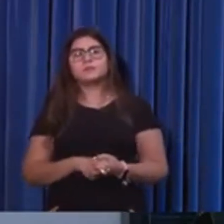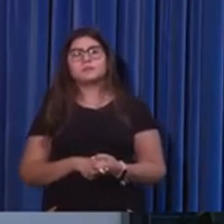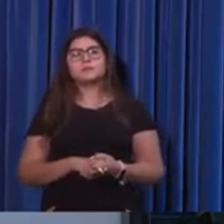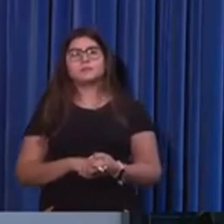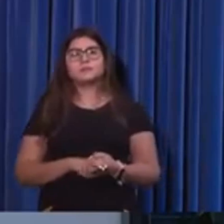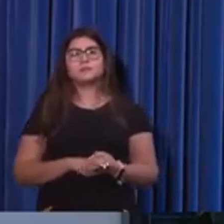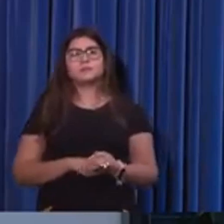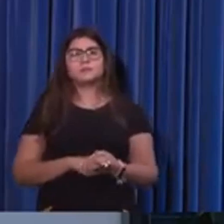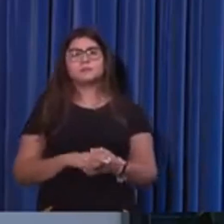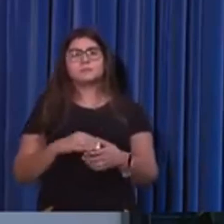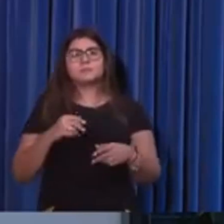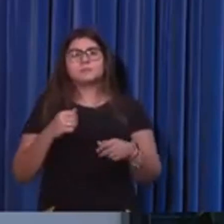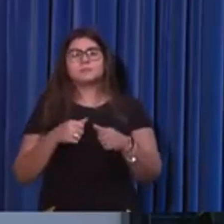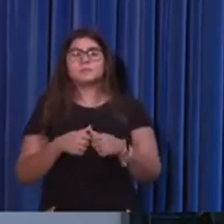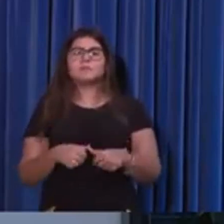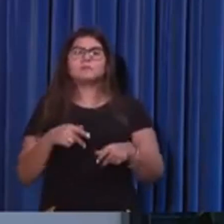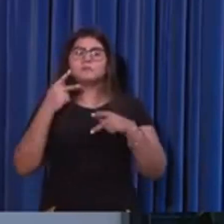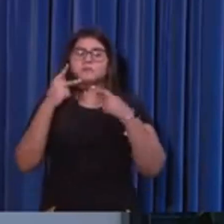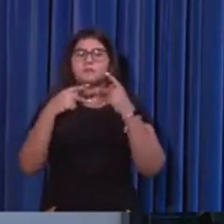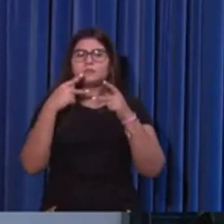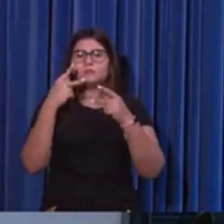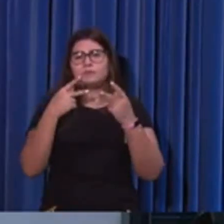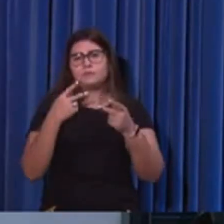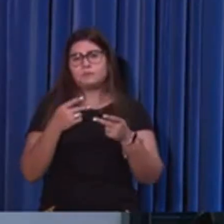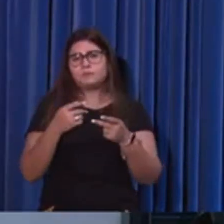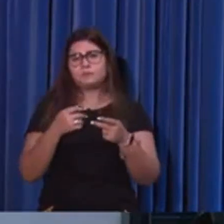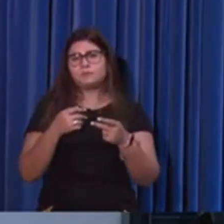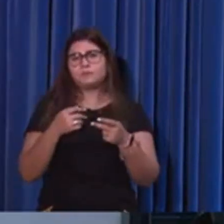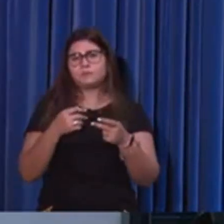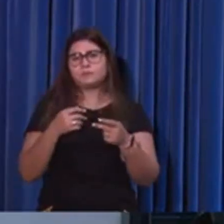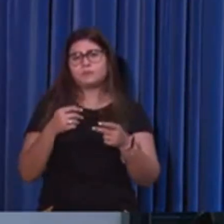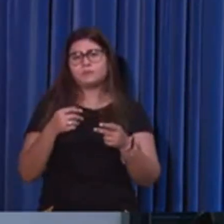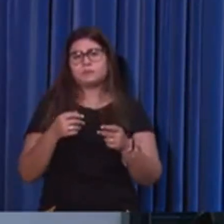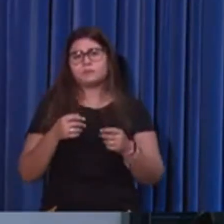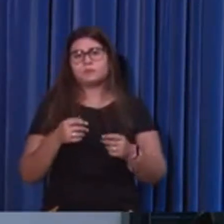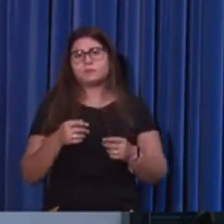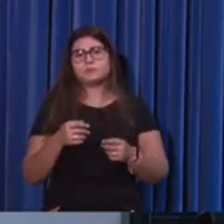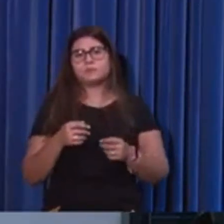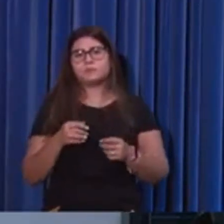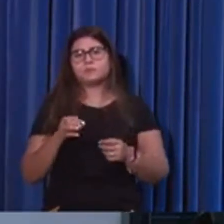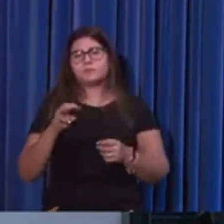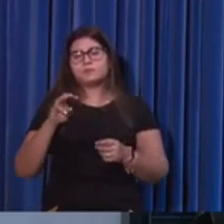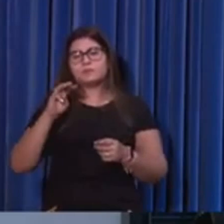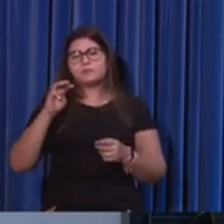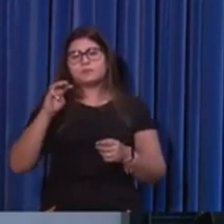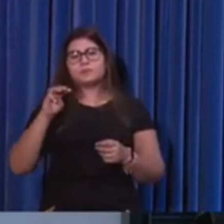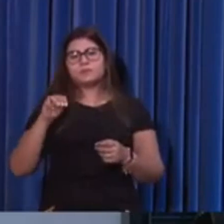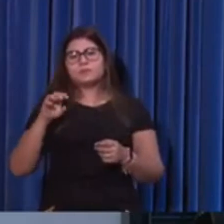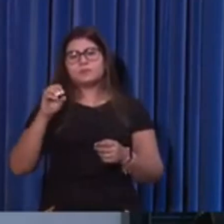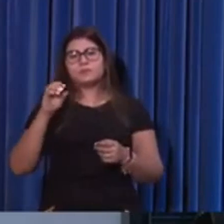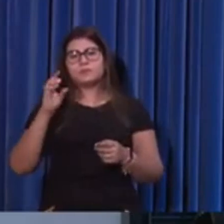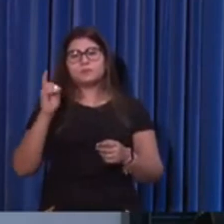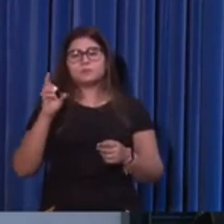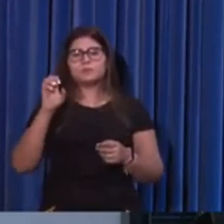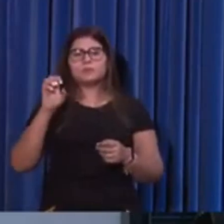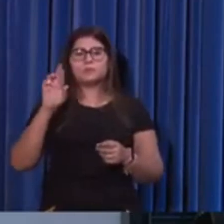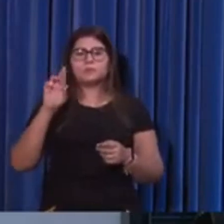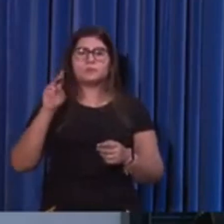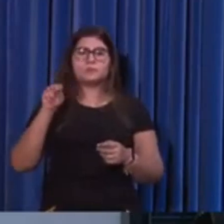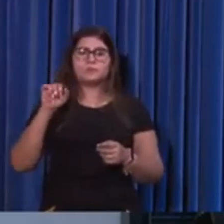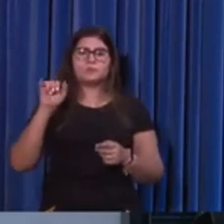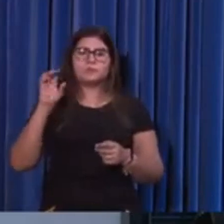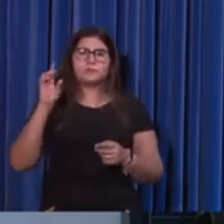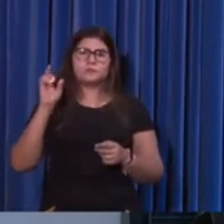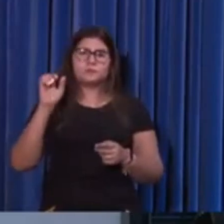modernidade, nós estamos falando de período pós-moderno, e entende-se por modernidade a era que o